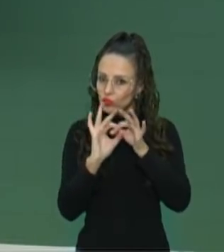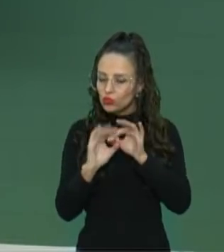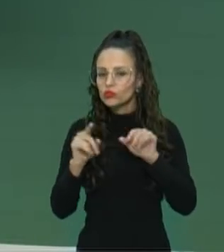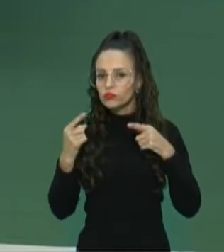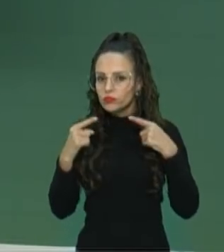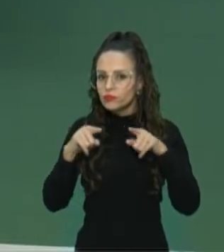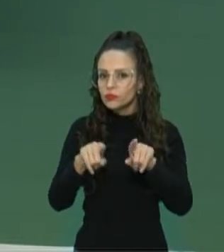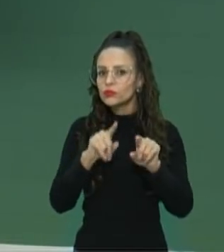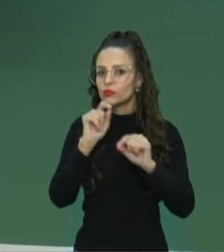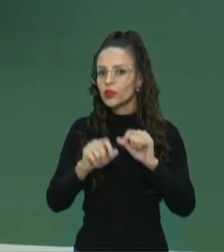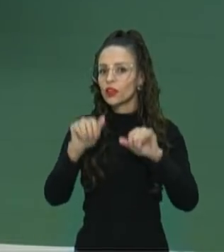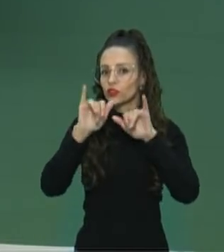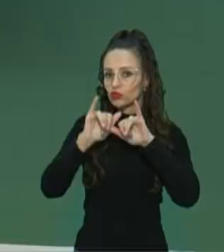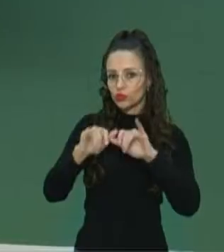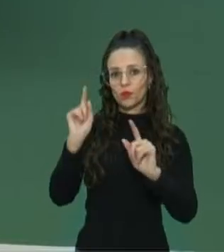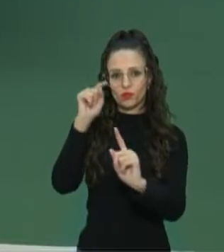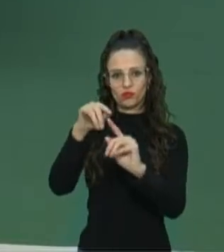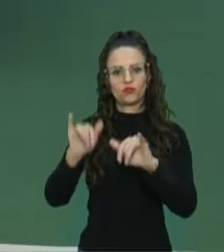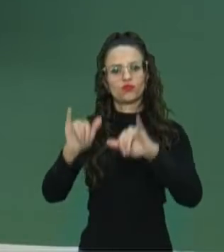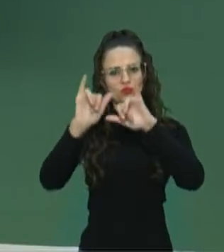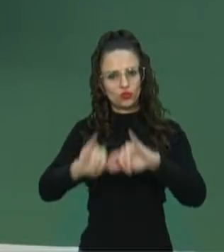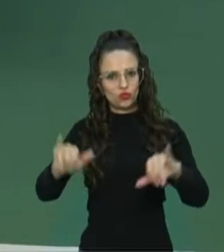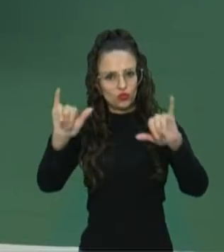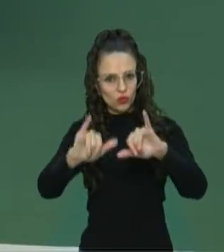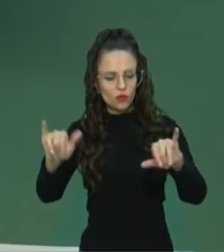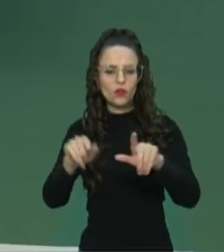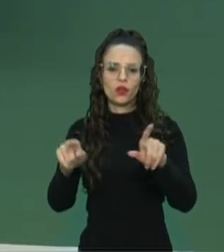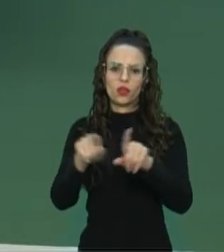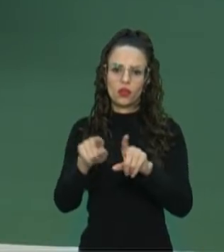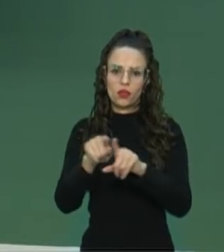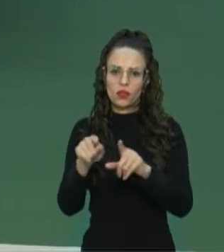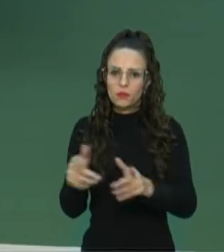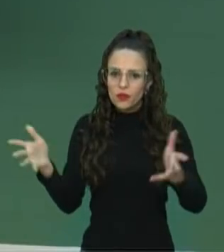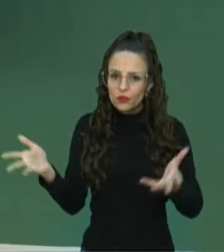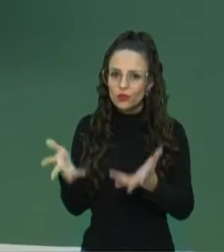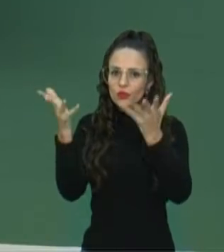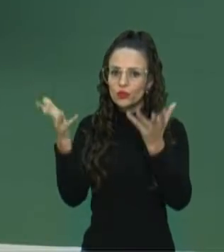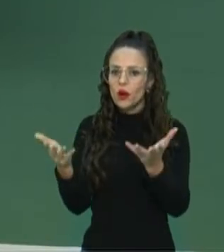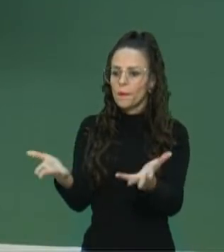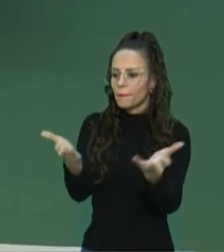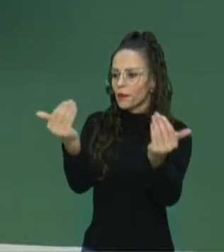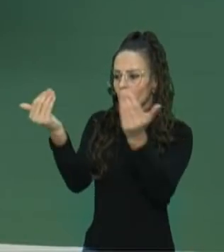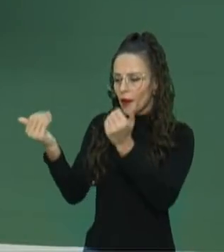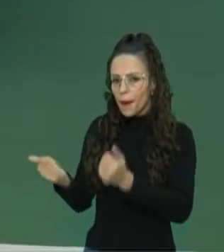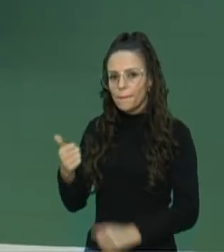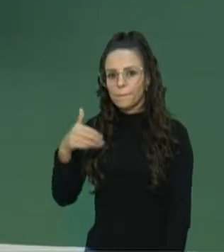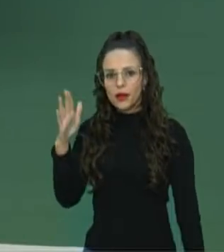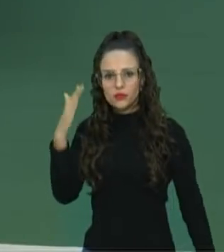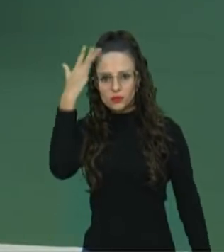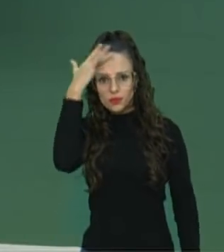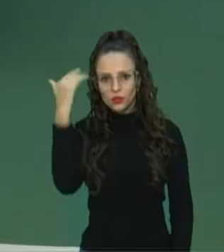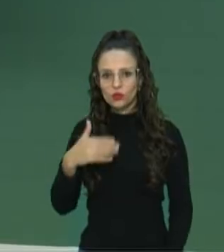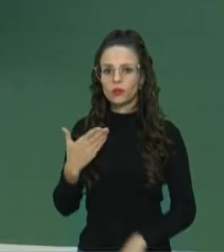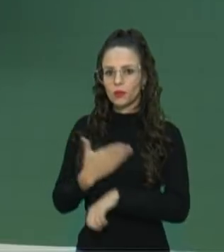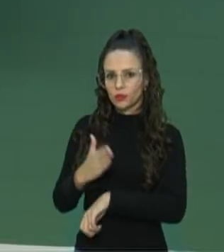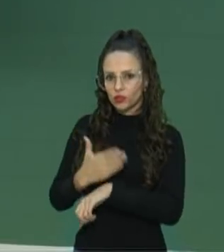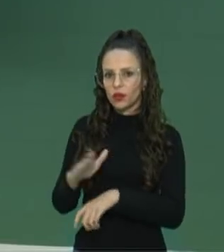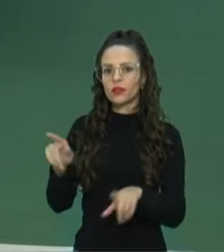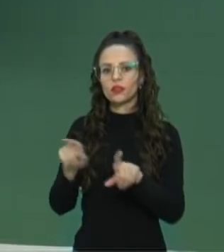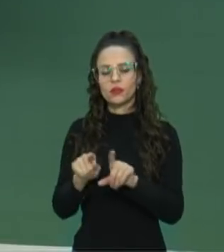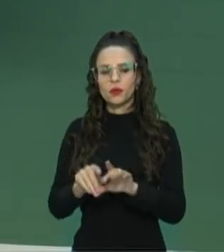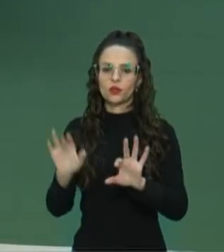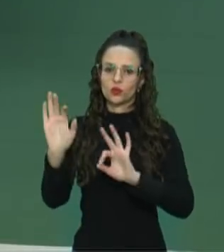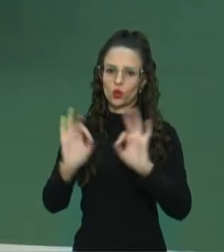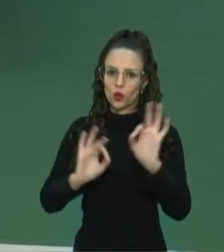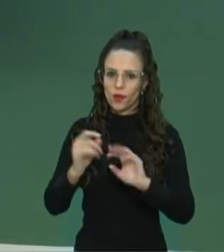quê? Divulgar a modalidade, é claro, trazer mais praticantes, né? Estar realizando a atividade e também